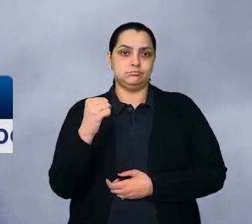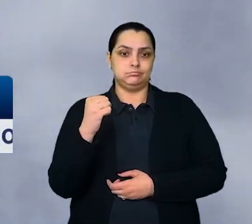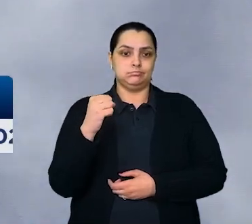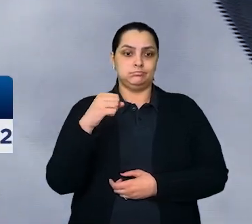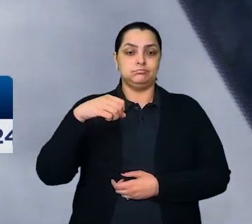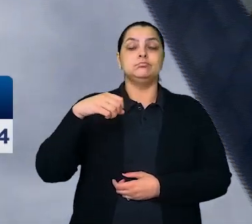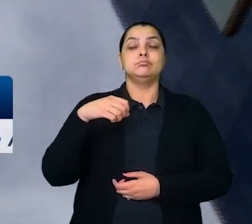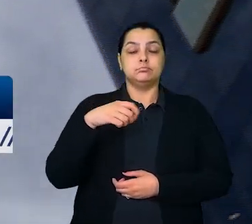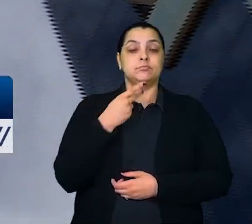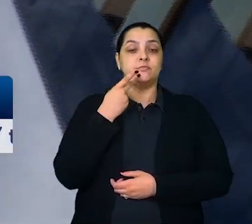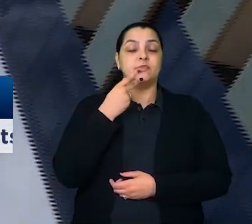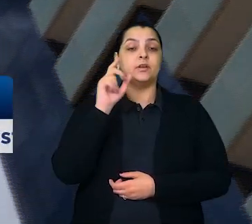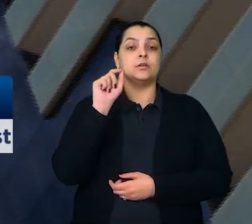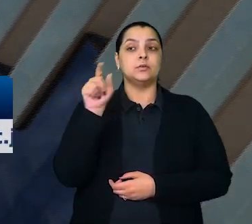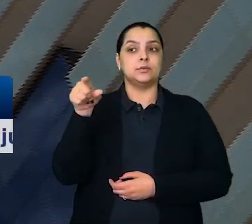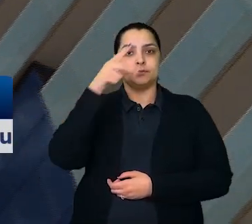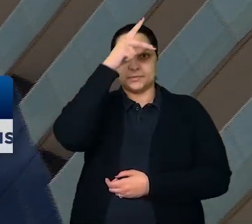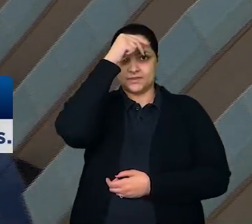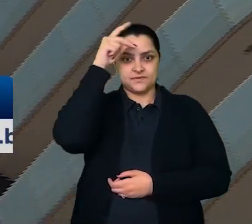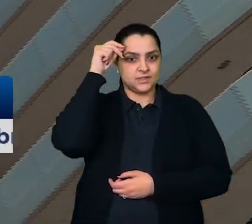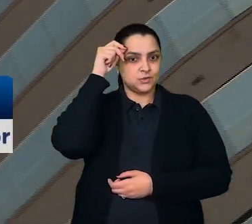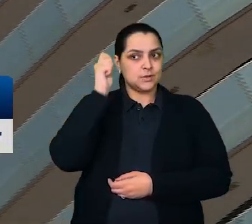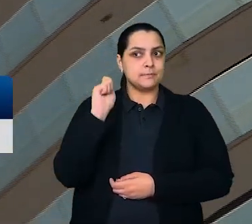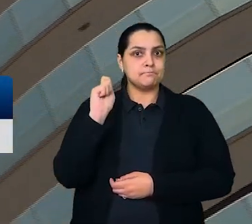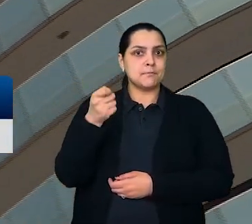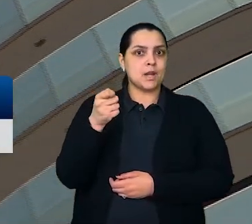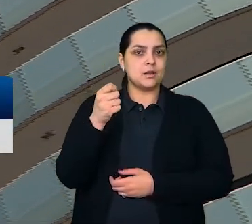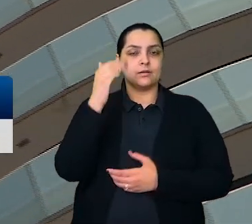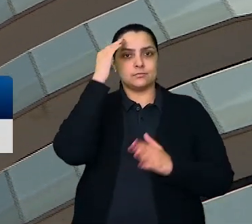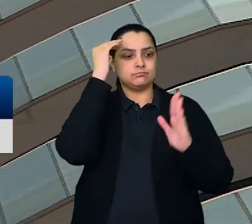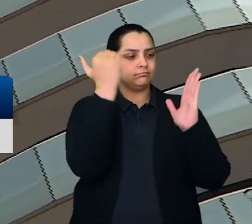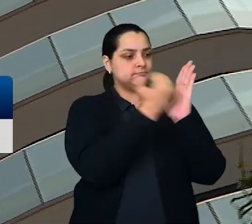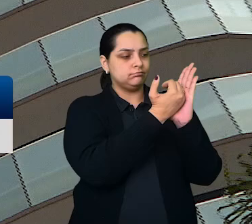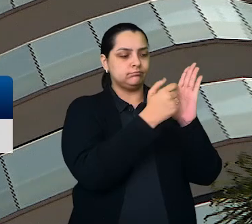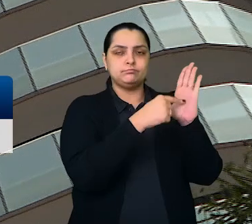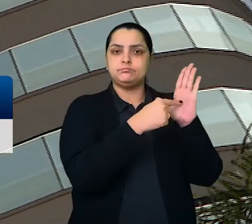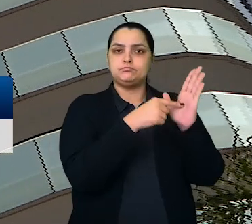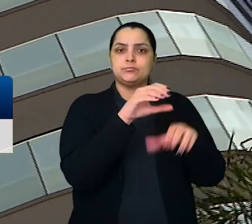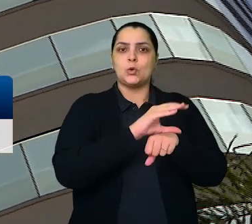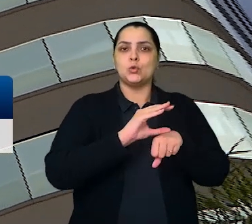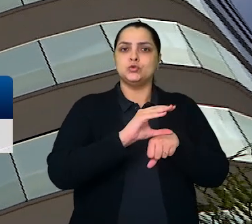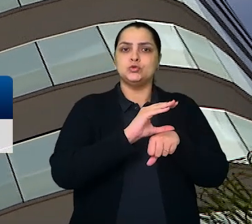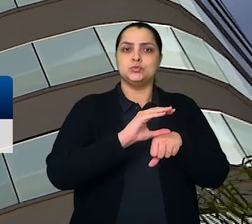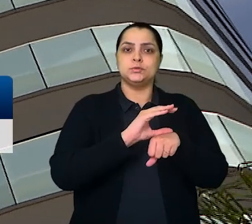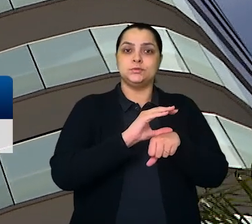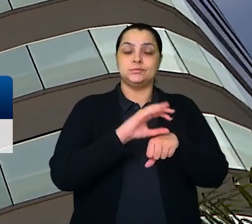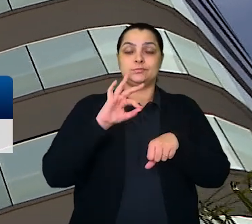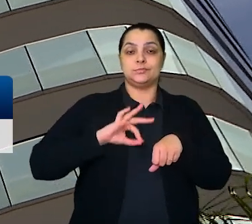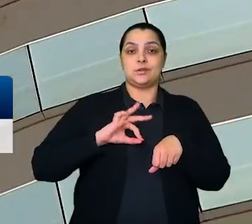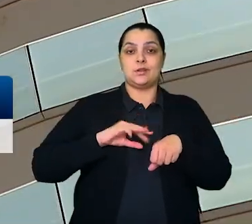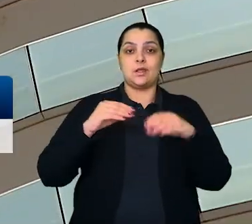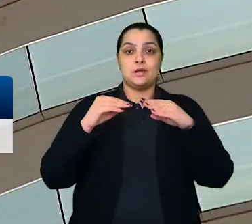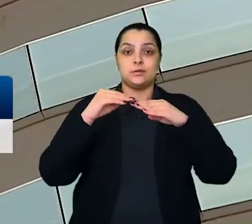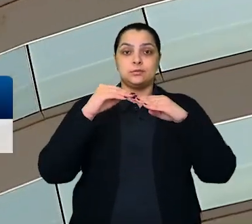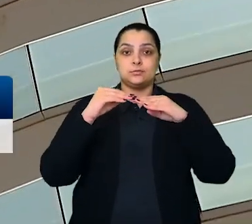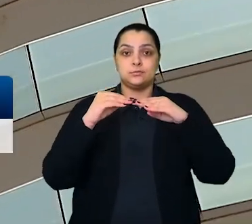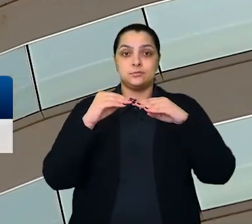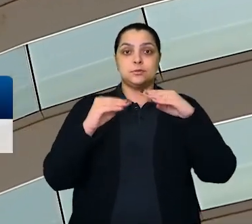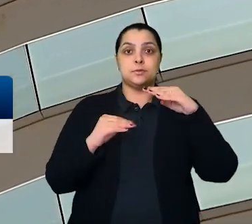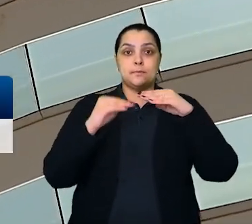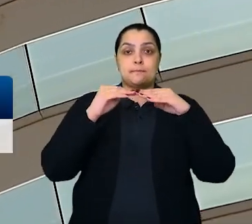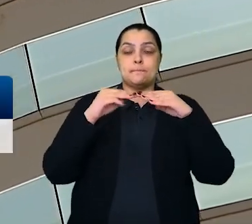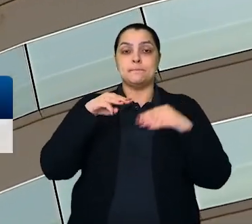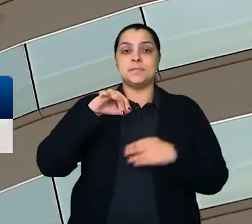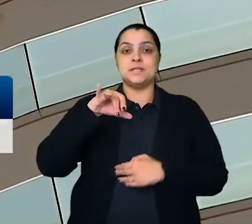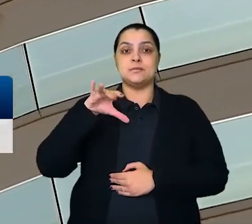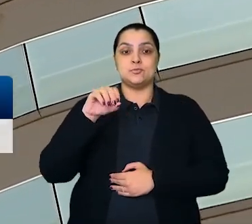MPT alegava que a prefeitura não estava cumprindo a norma constitucional de pagamento do salário mínimo aos empregados